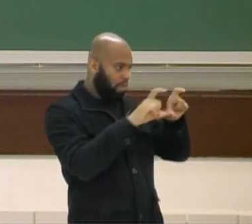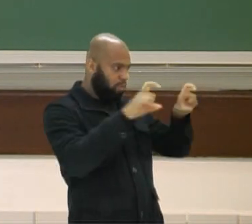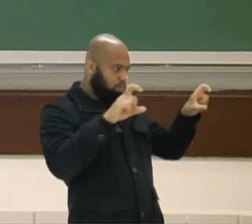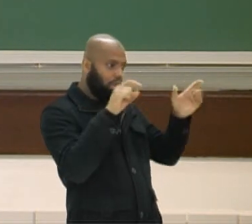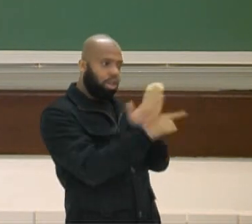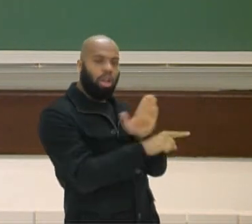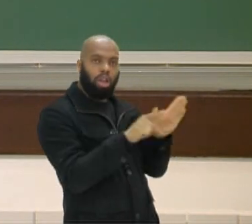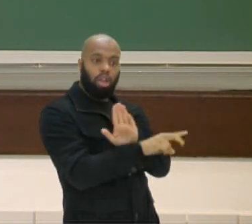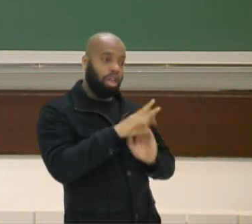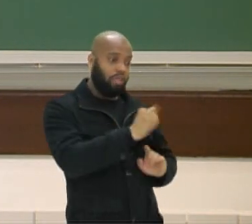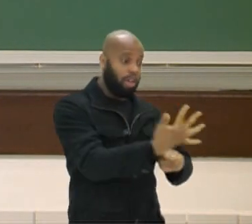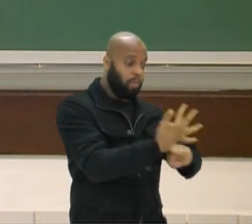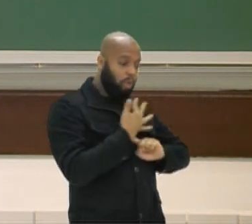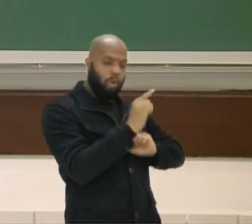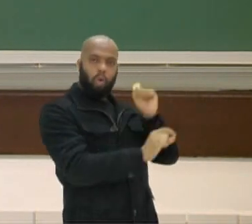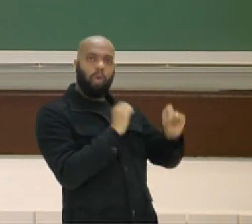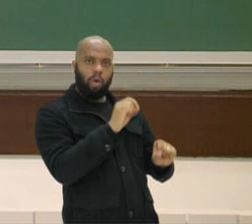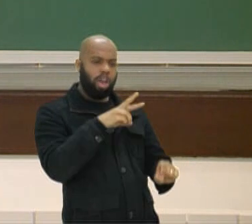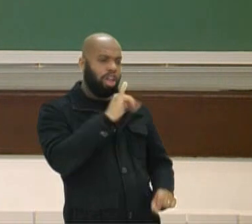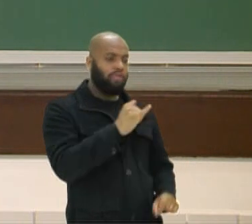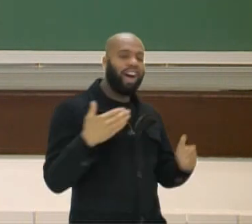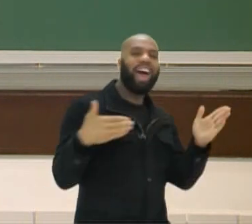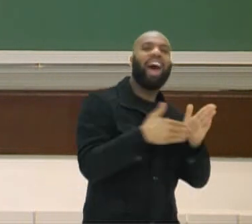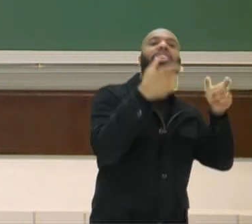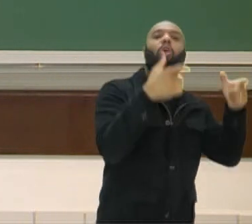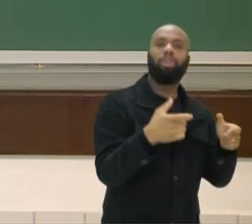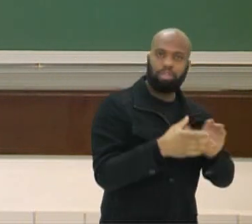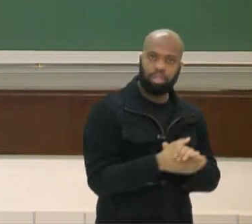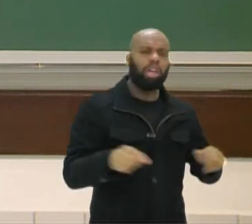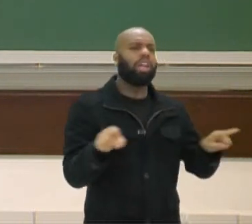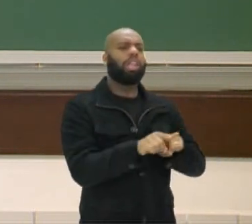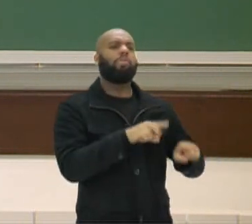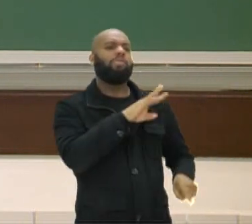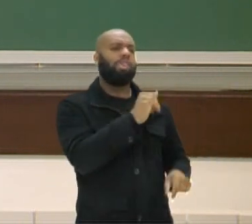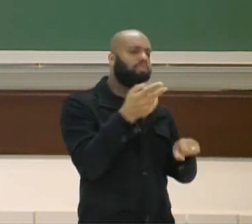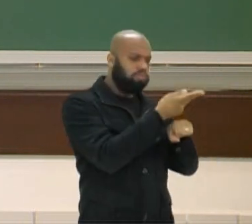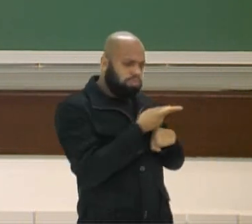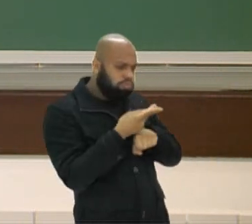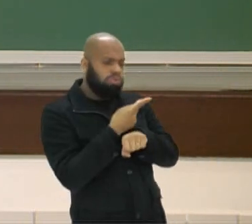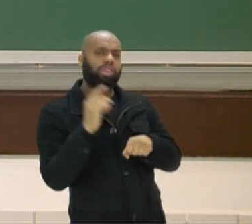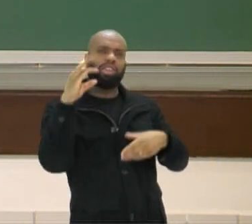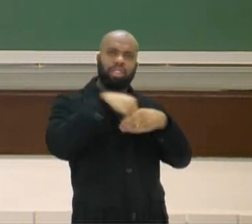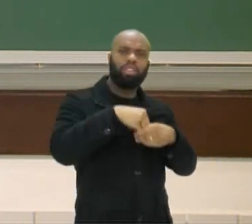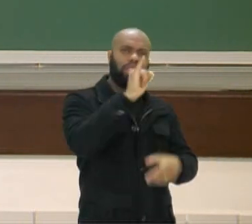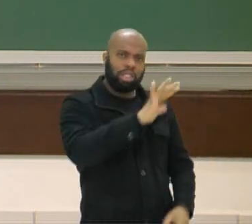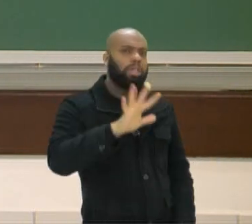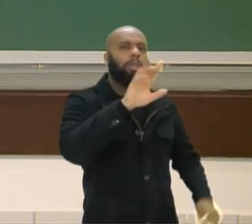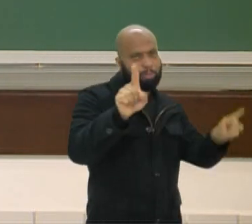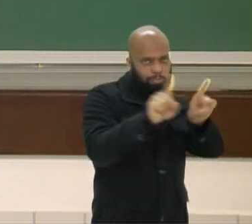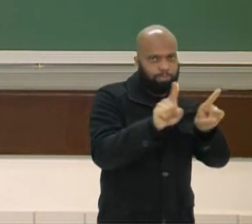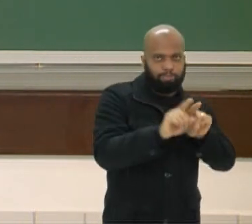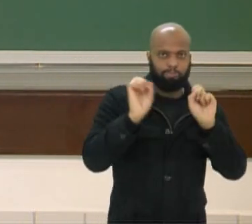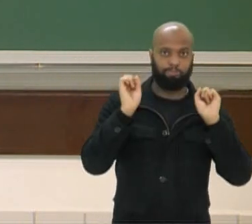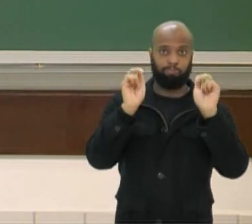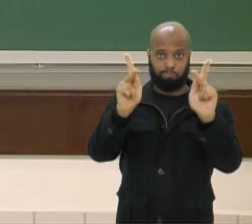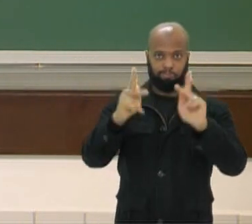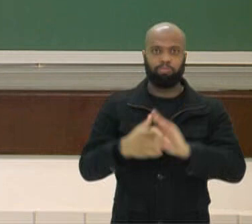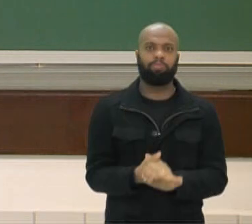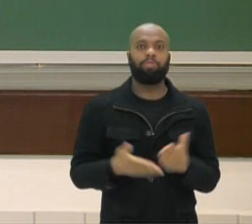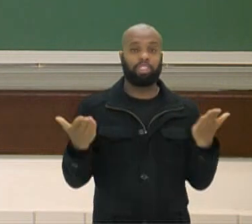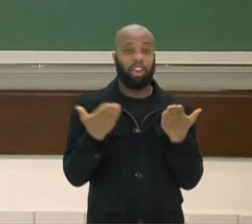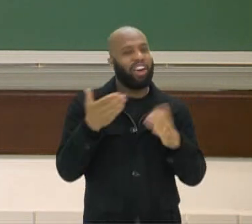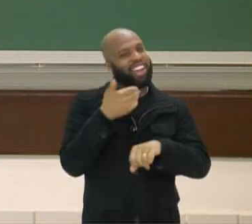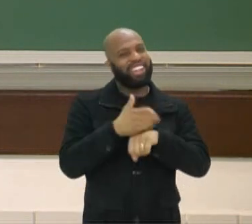vai nortear para você até onde você deva ir. O que é para você procurar dentro daquela imagem. Ok? Então,